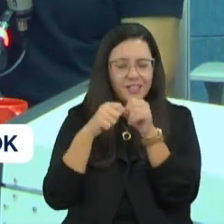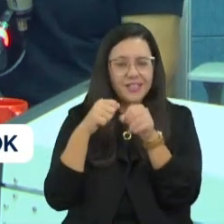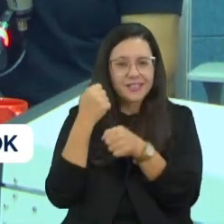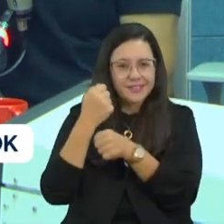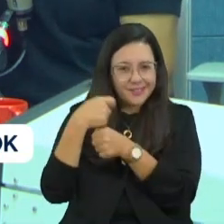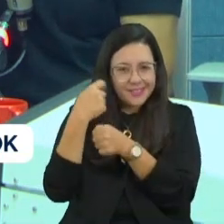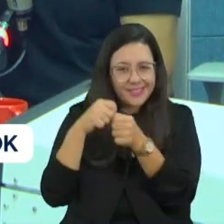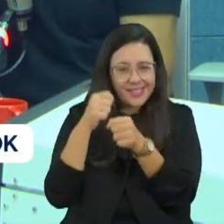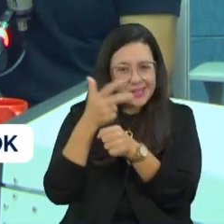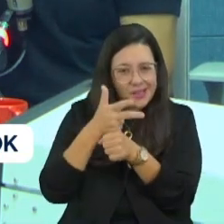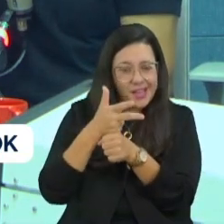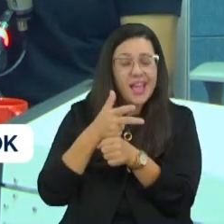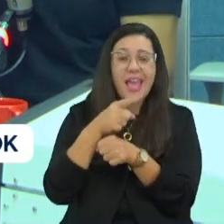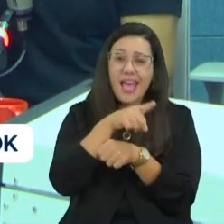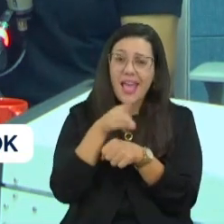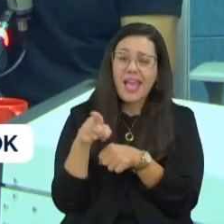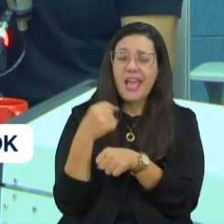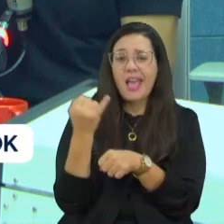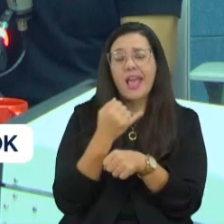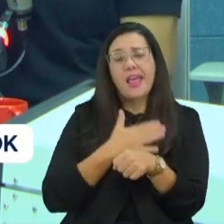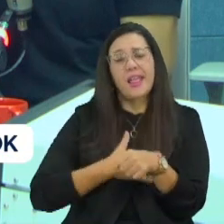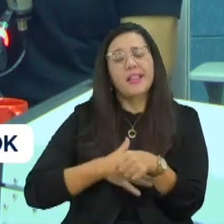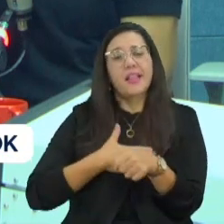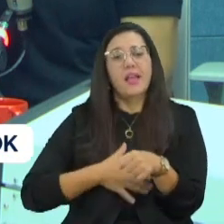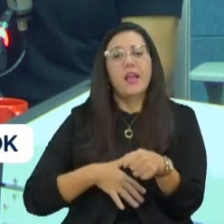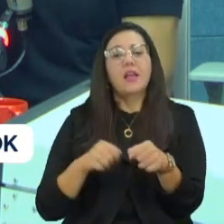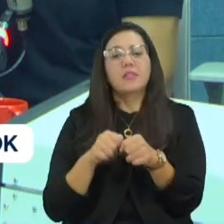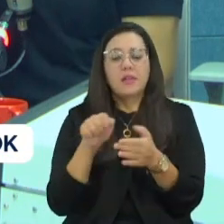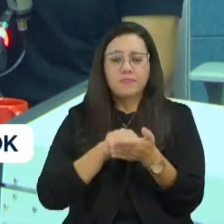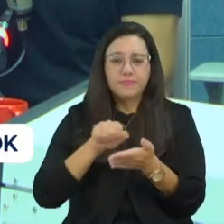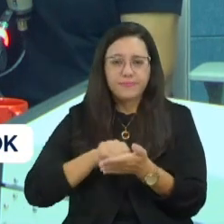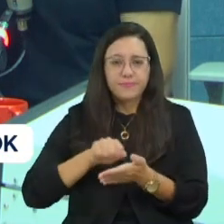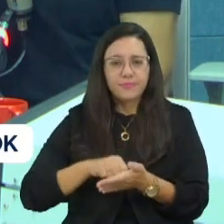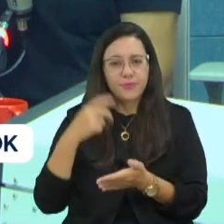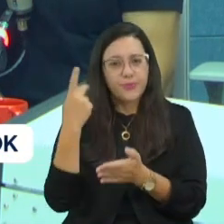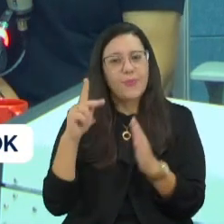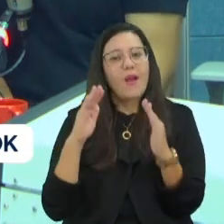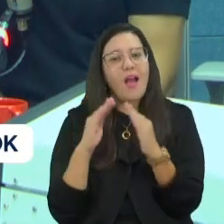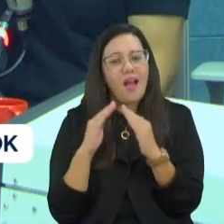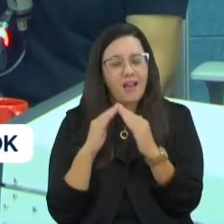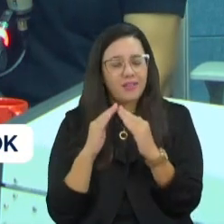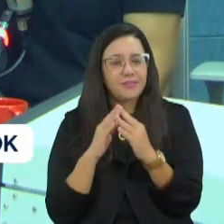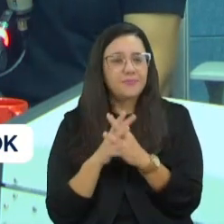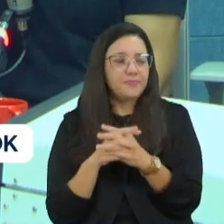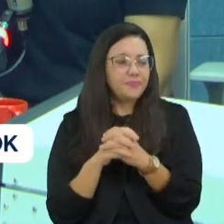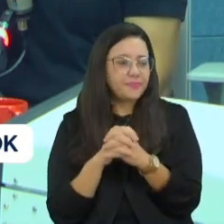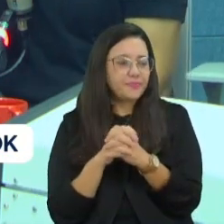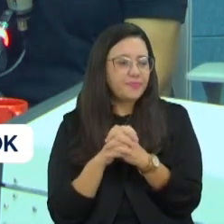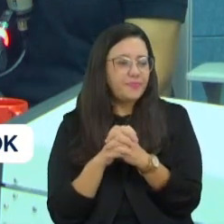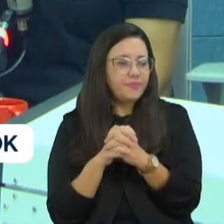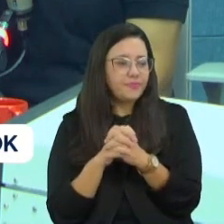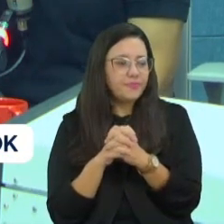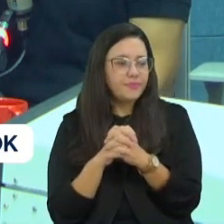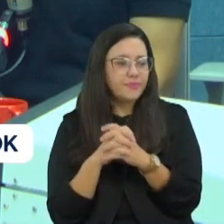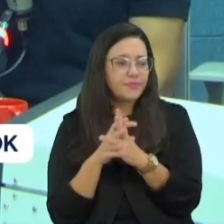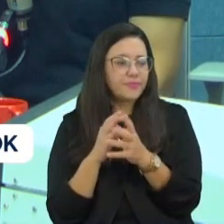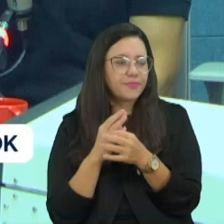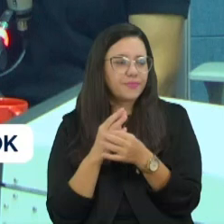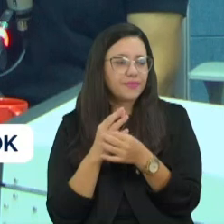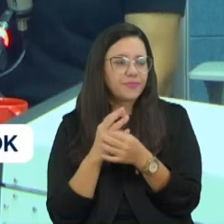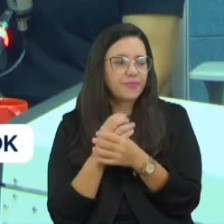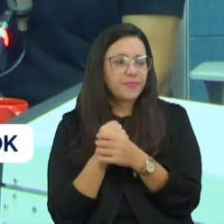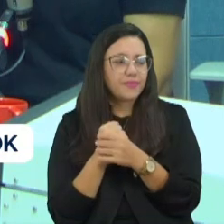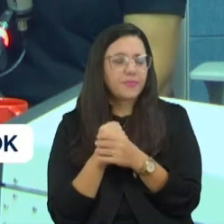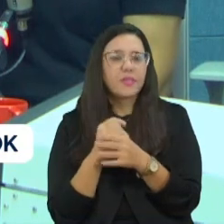aprendizado, né? Então, faz na tranquilidade de casa, no melhor momento. Só reforçando a questão de avaliações, né? Tem